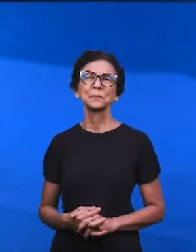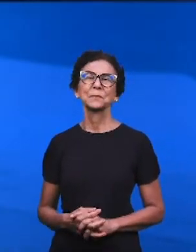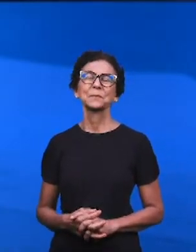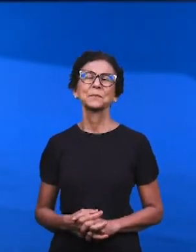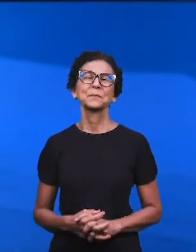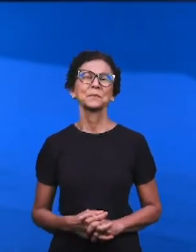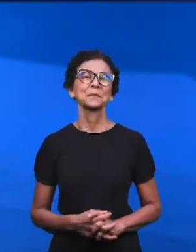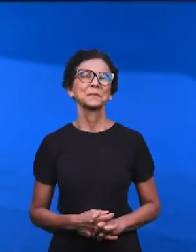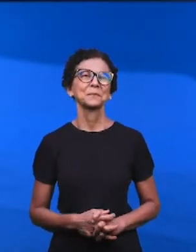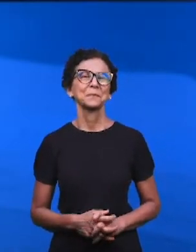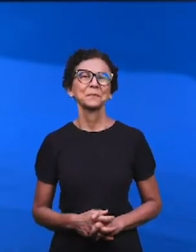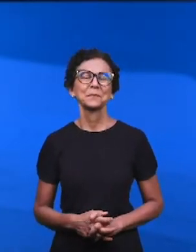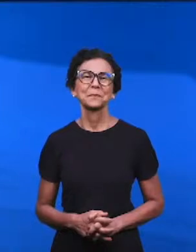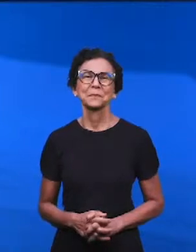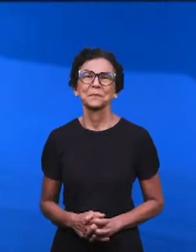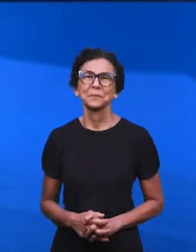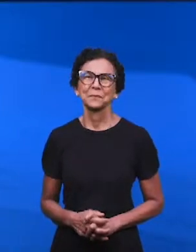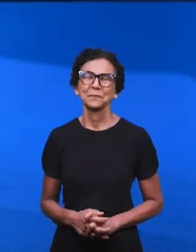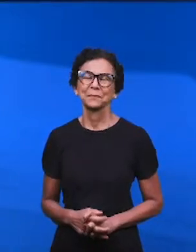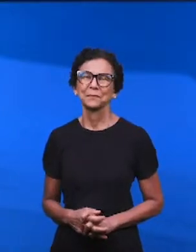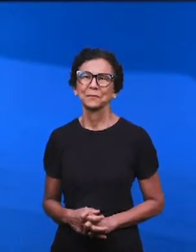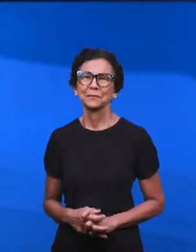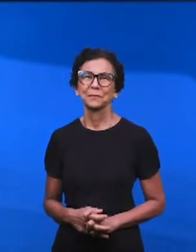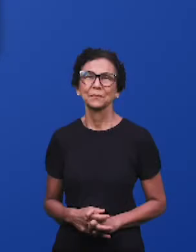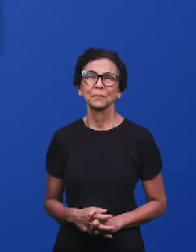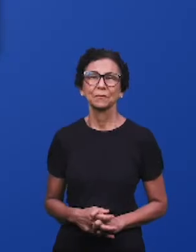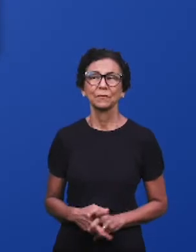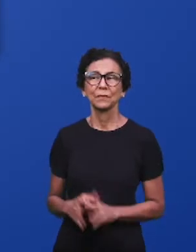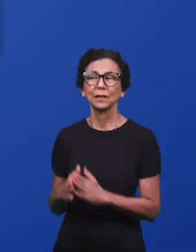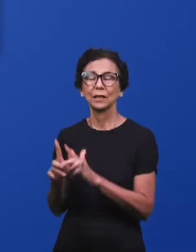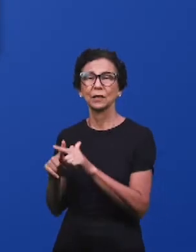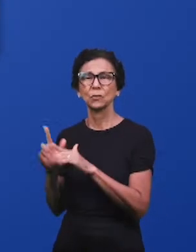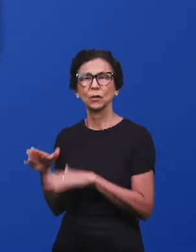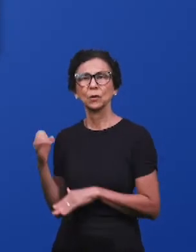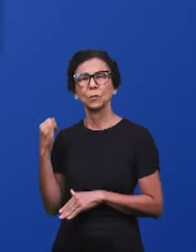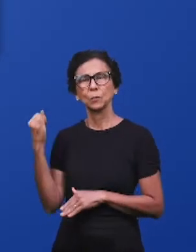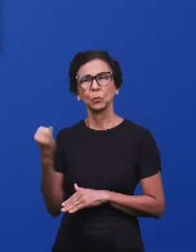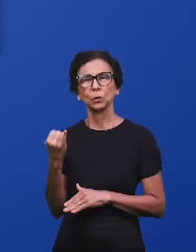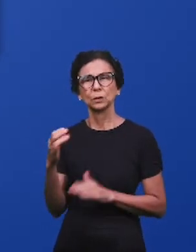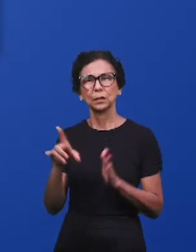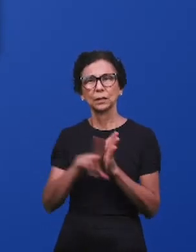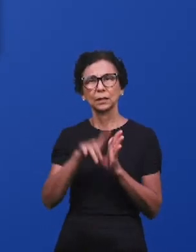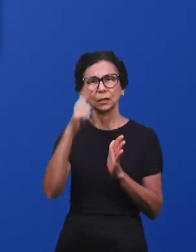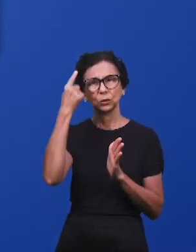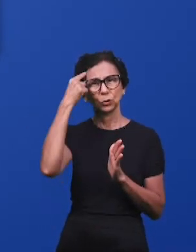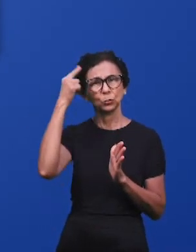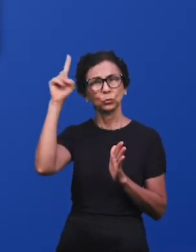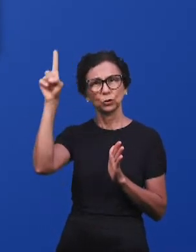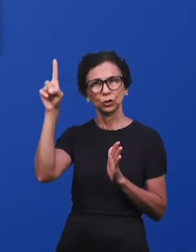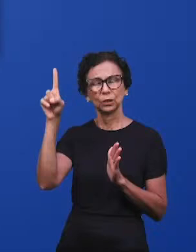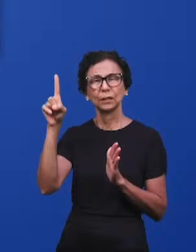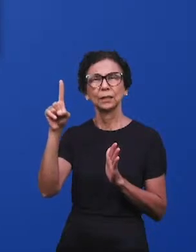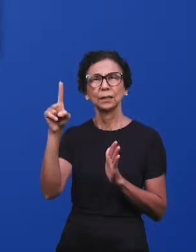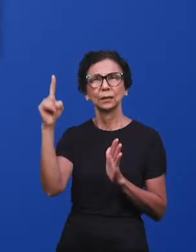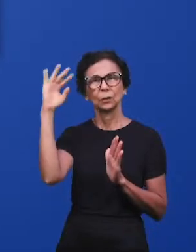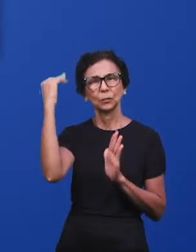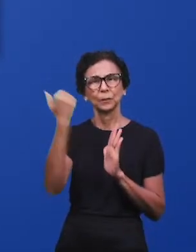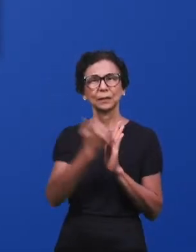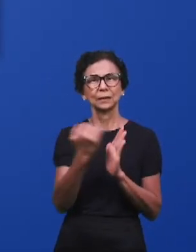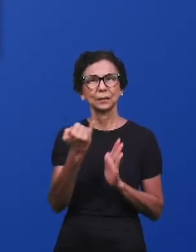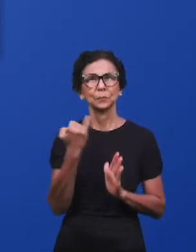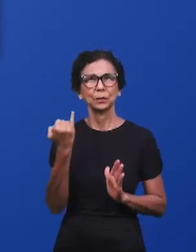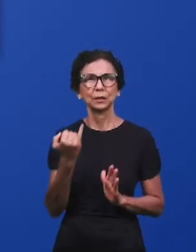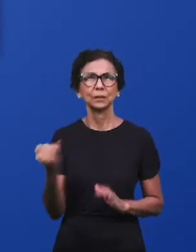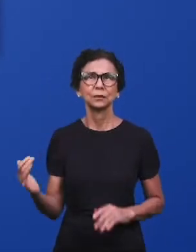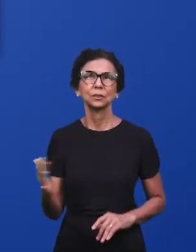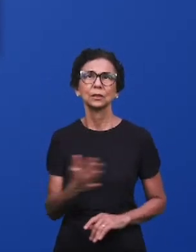guardar dia é coisa importante para a igreja, sim ou não? A paz do Senhor Jesus, respondendo a pergunta número 8,